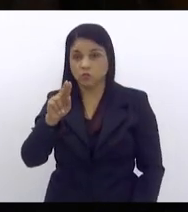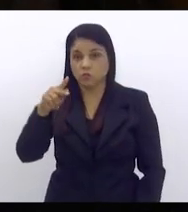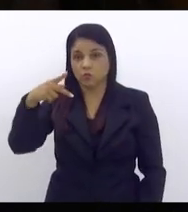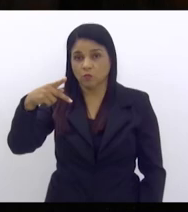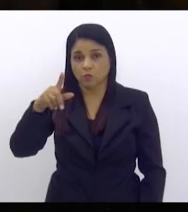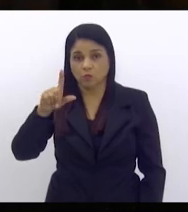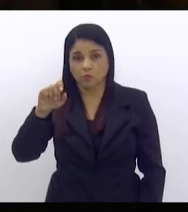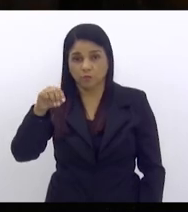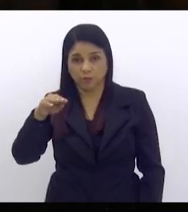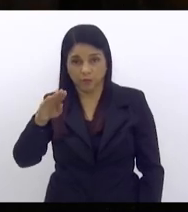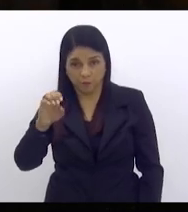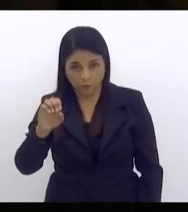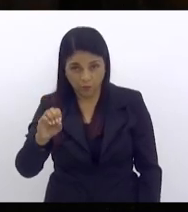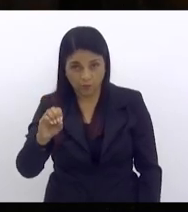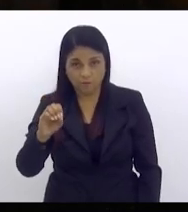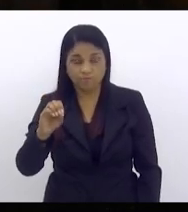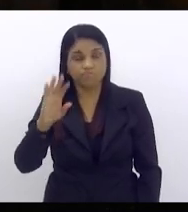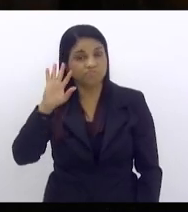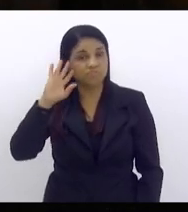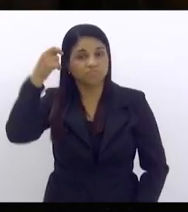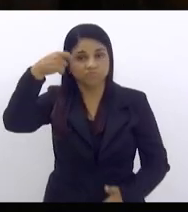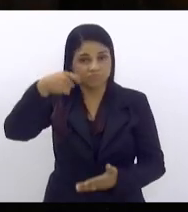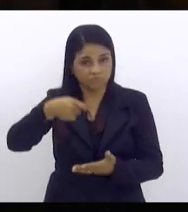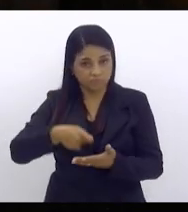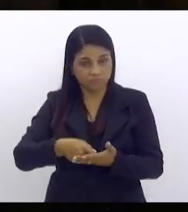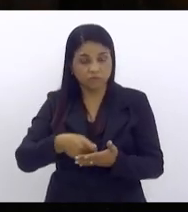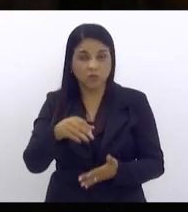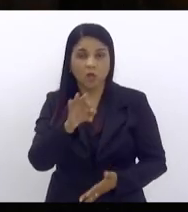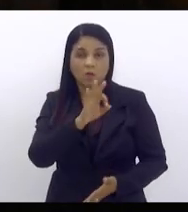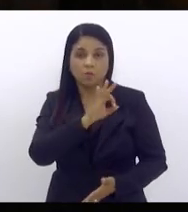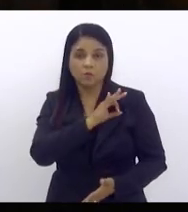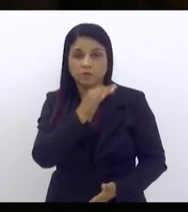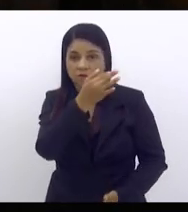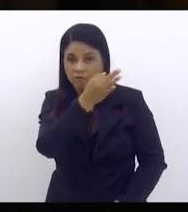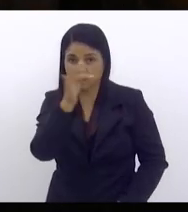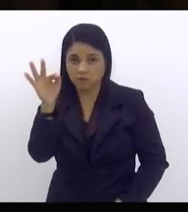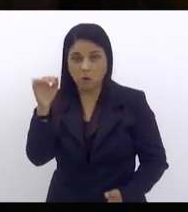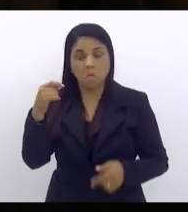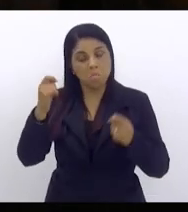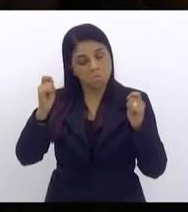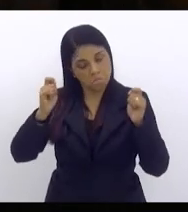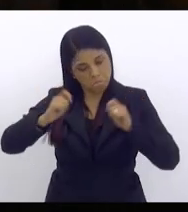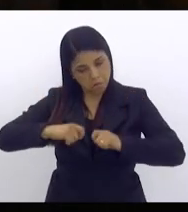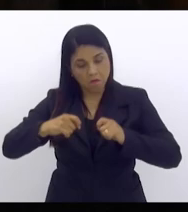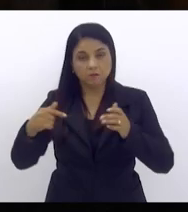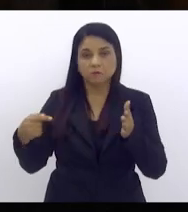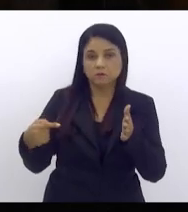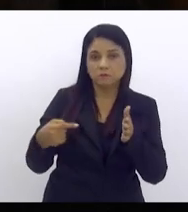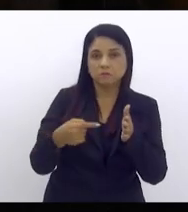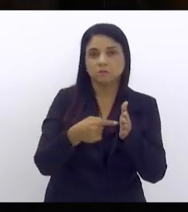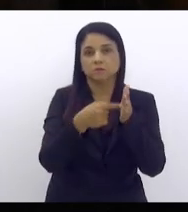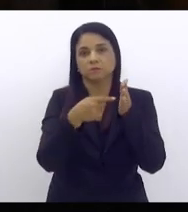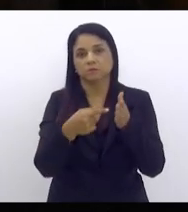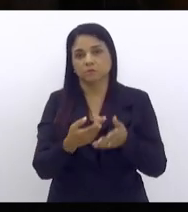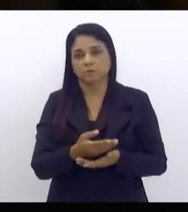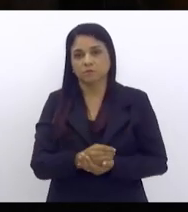decidiu que a própria Polícia Federal pode fazer denúncia e até mesmo